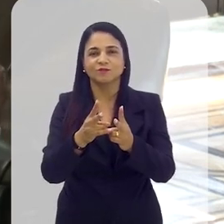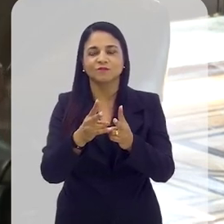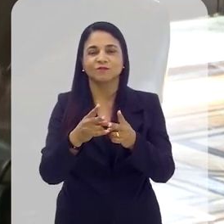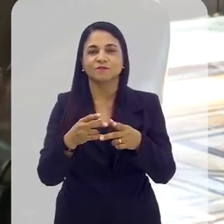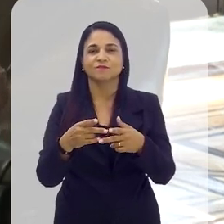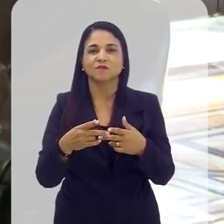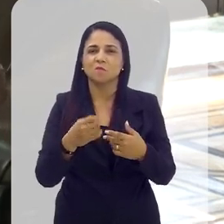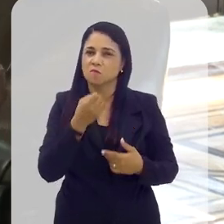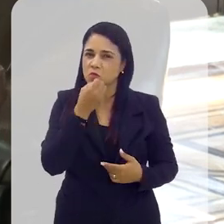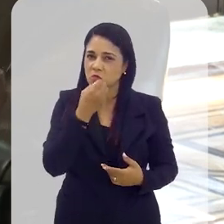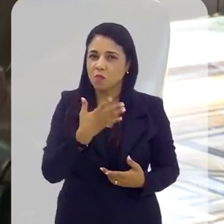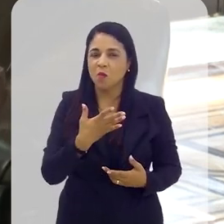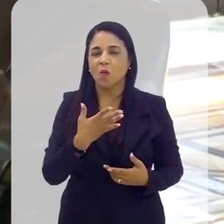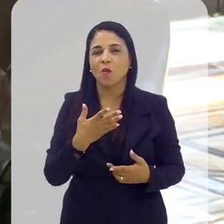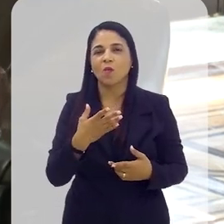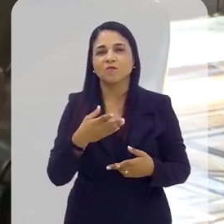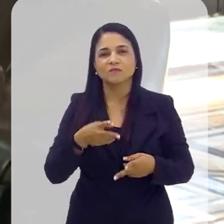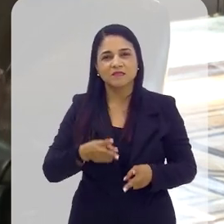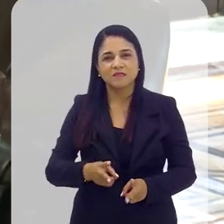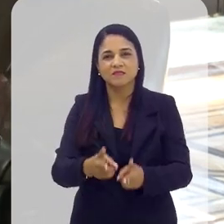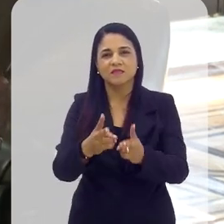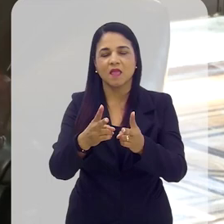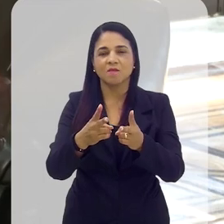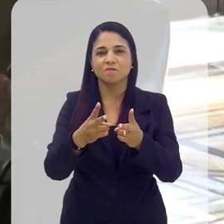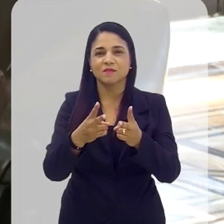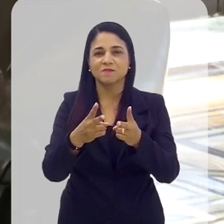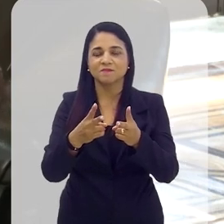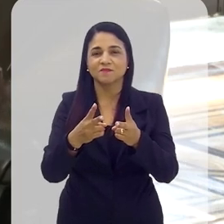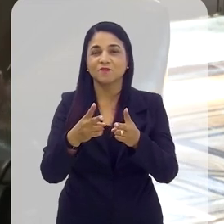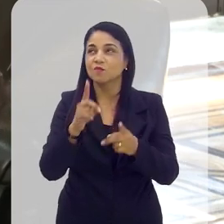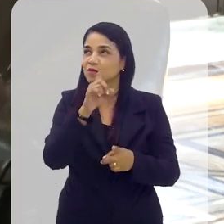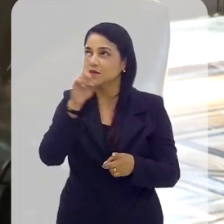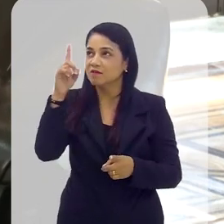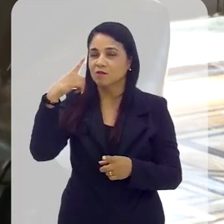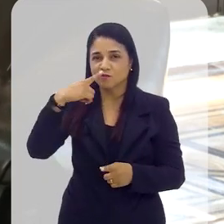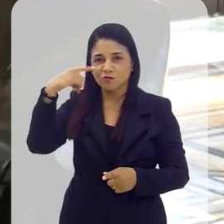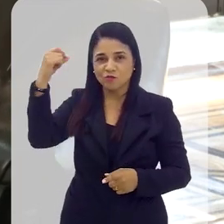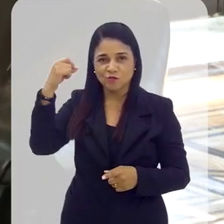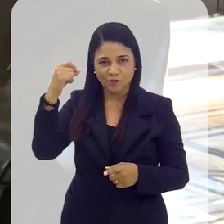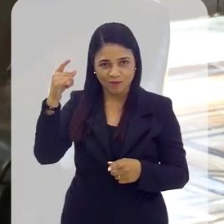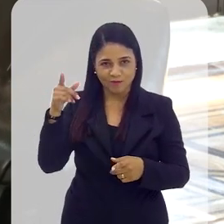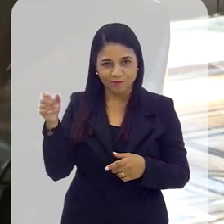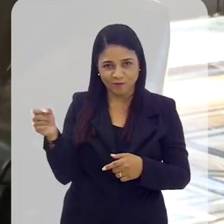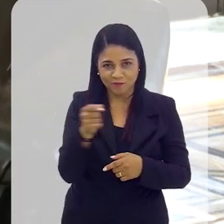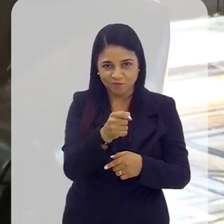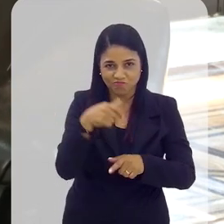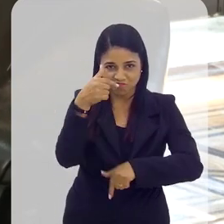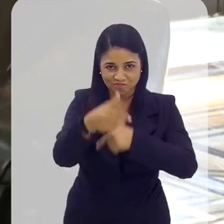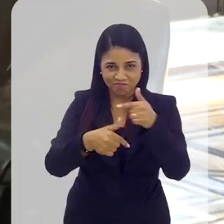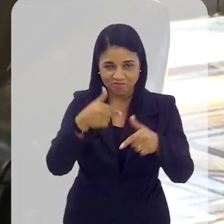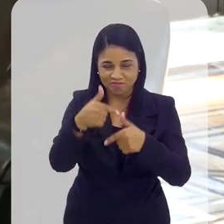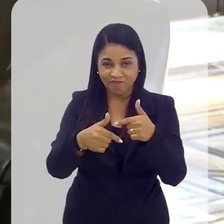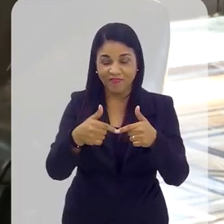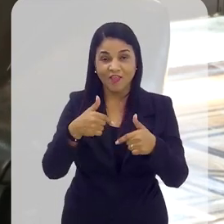novas coisas. E é bom estar sempre inserido dentro daquilo que Deus colocou a gente para fazer, né, Júlio?